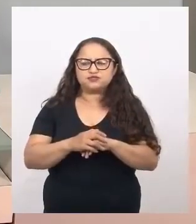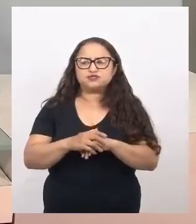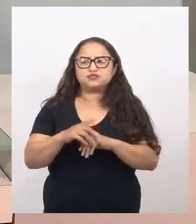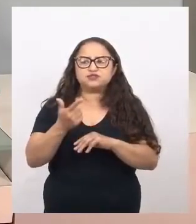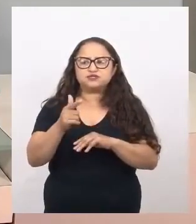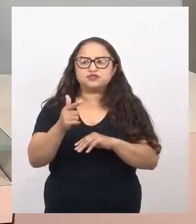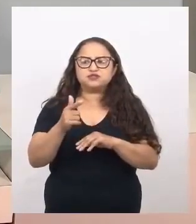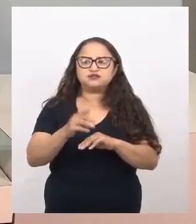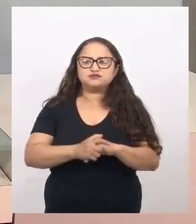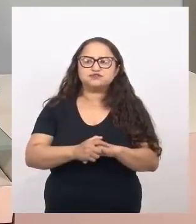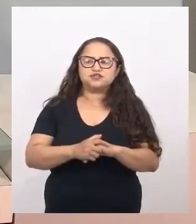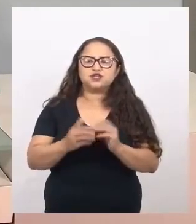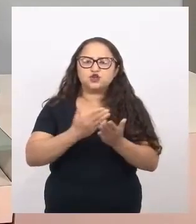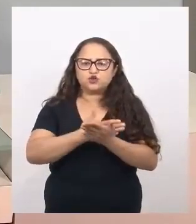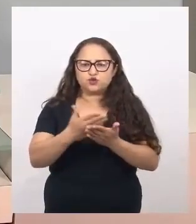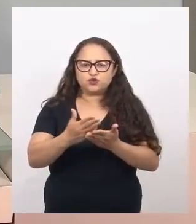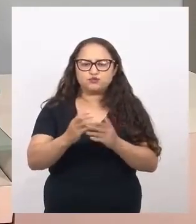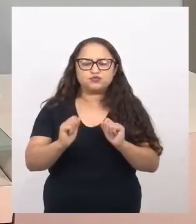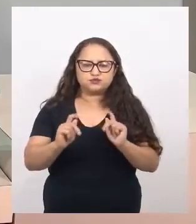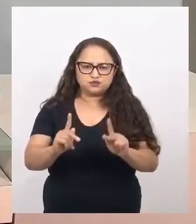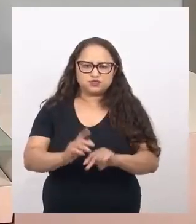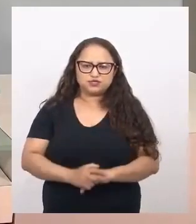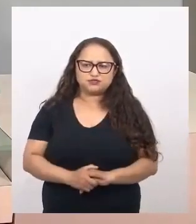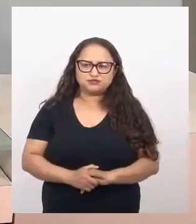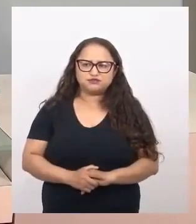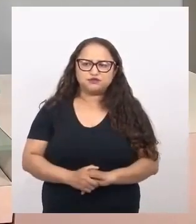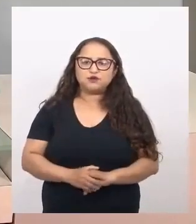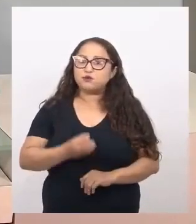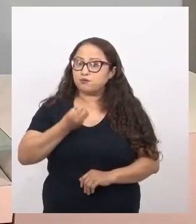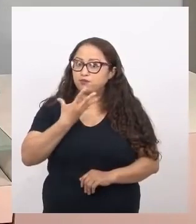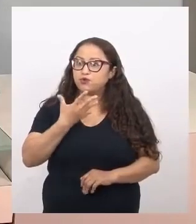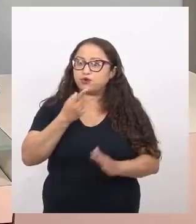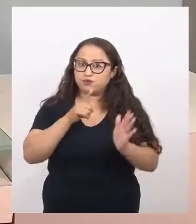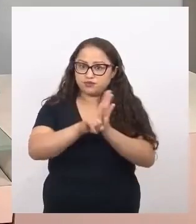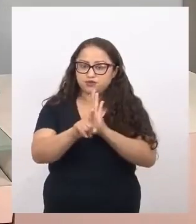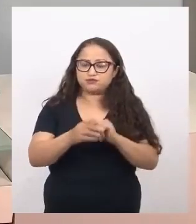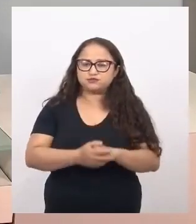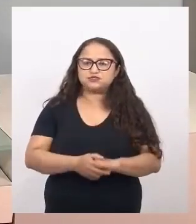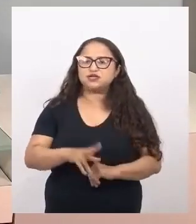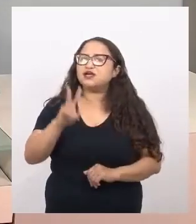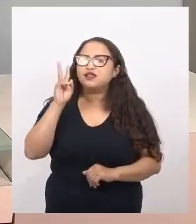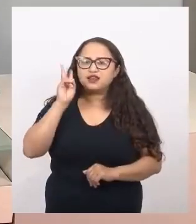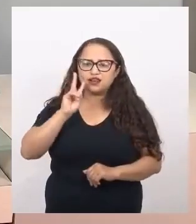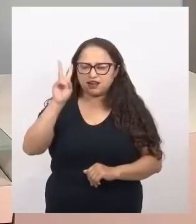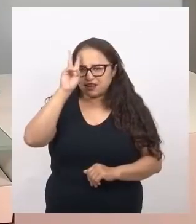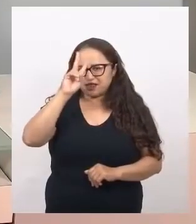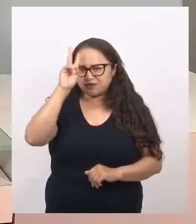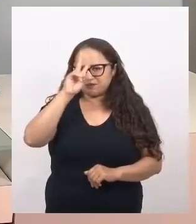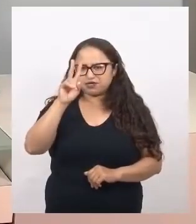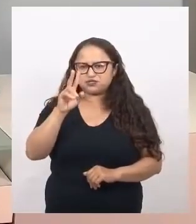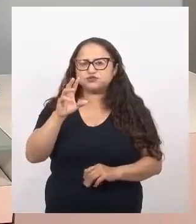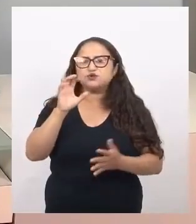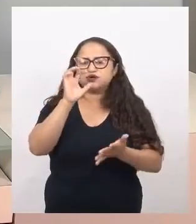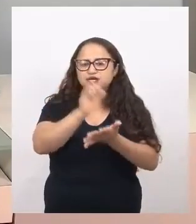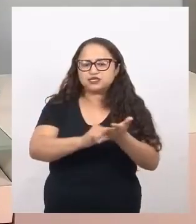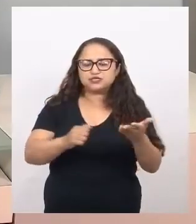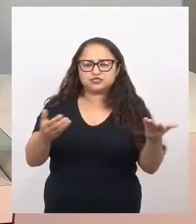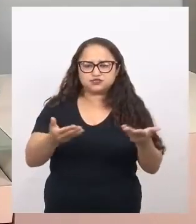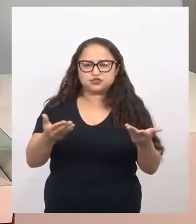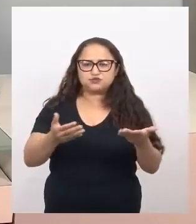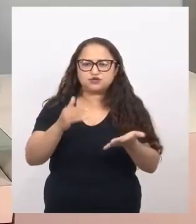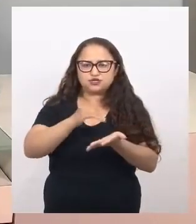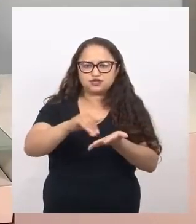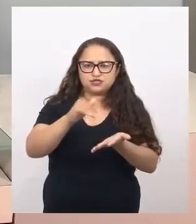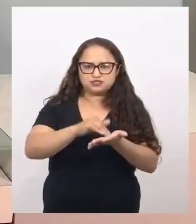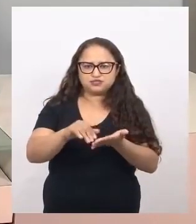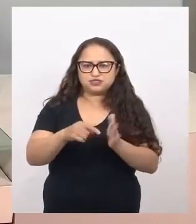de atribuição inicial. Tá bom? Ótima pergunta. Só lembrando, tá, pessoal? Todo esse cadastro que é realizado na sede agora, tanto para